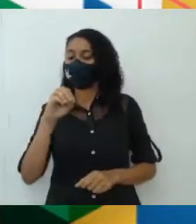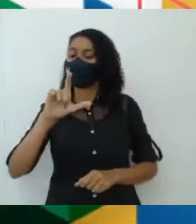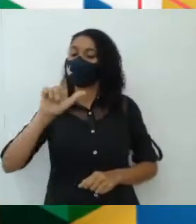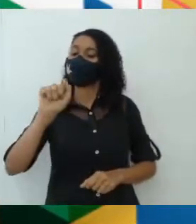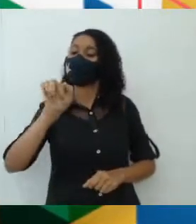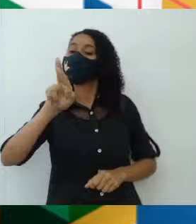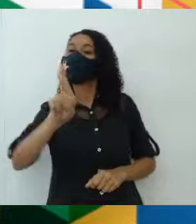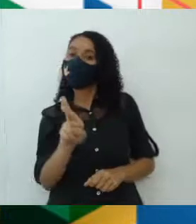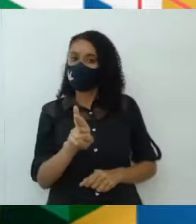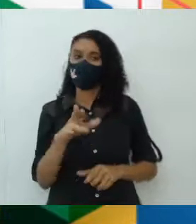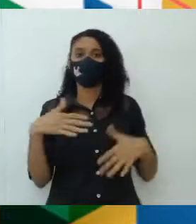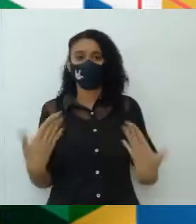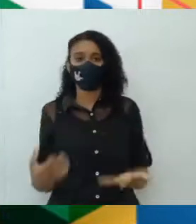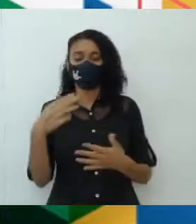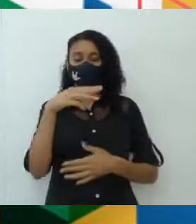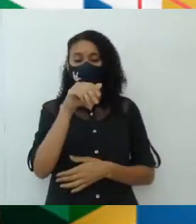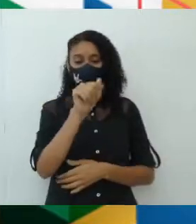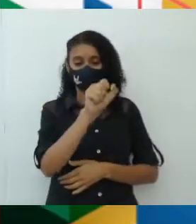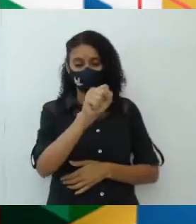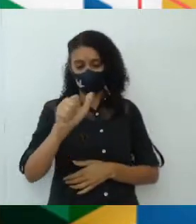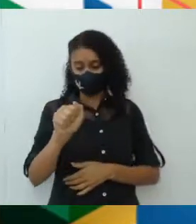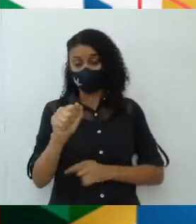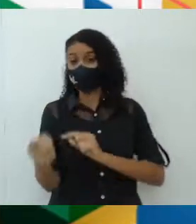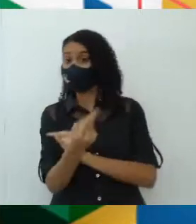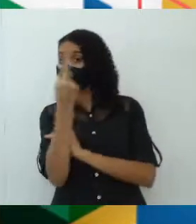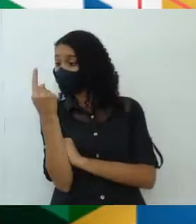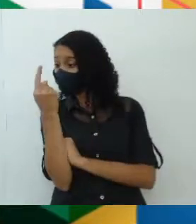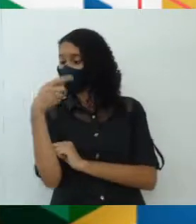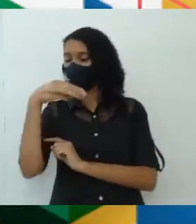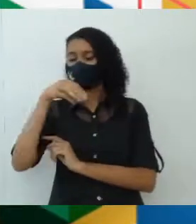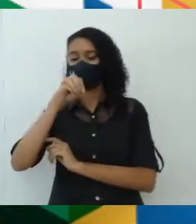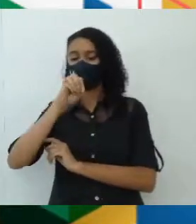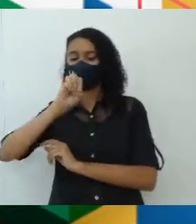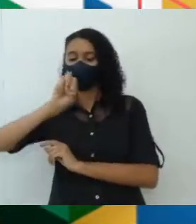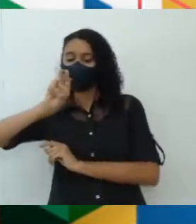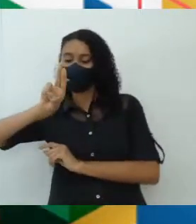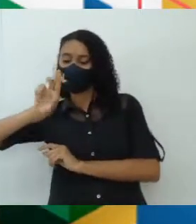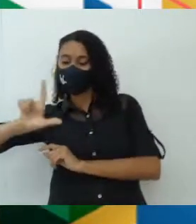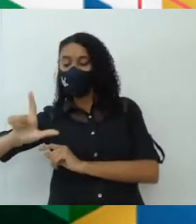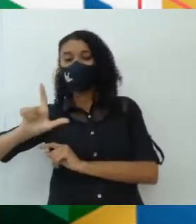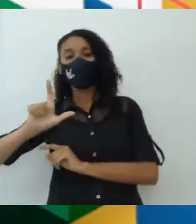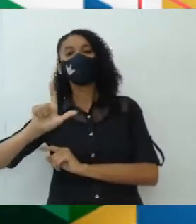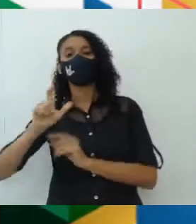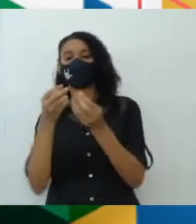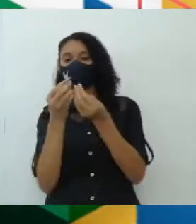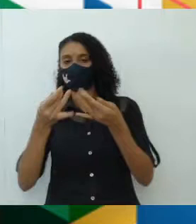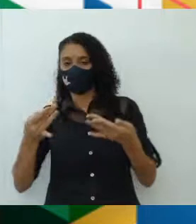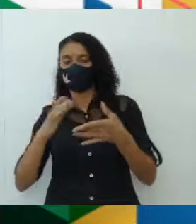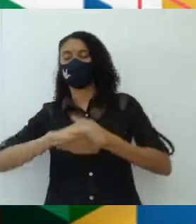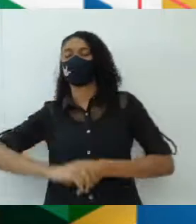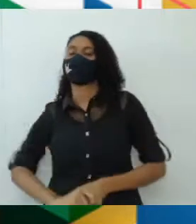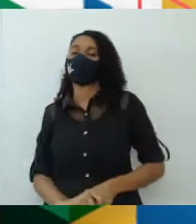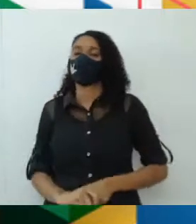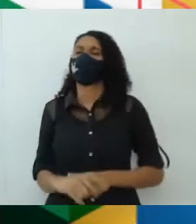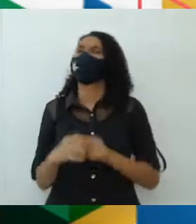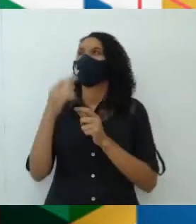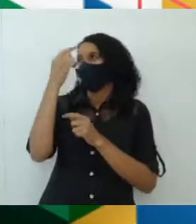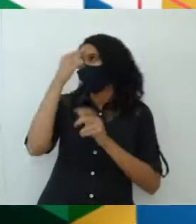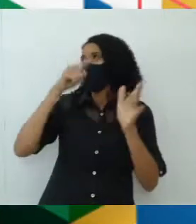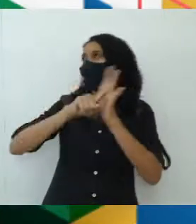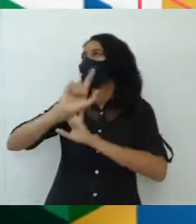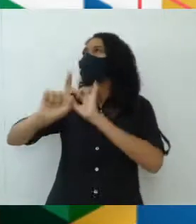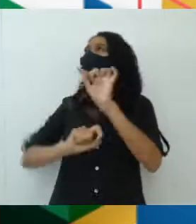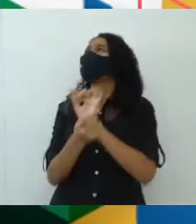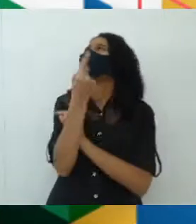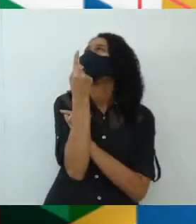a massa para 1 mol de moléculas, para 1 mol de substância. E aí você pode estar se perguntando, mas o que